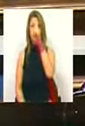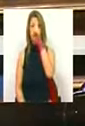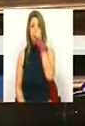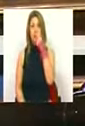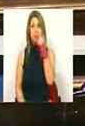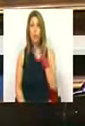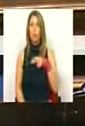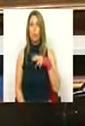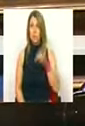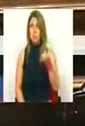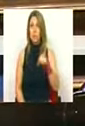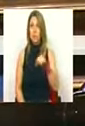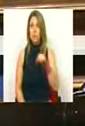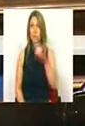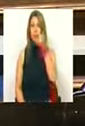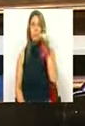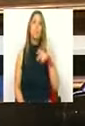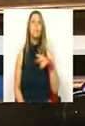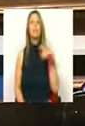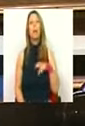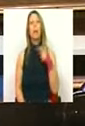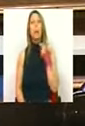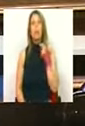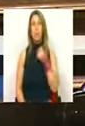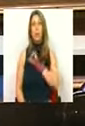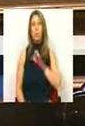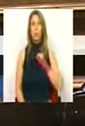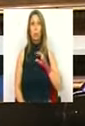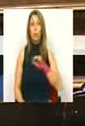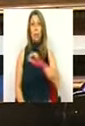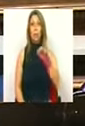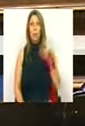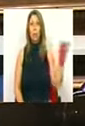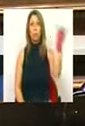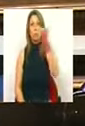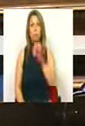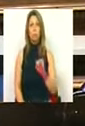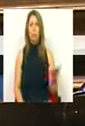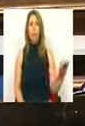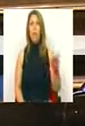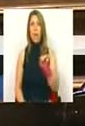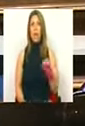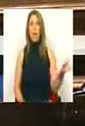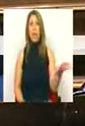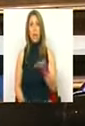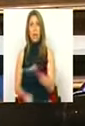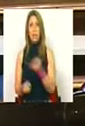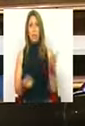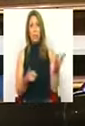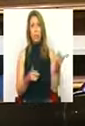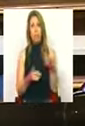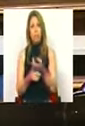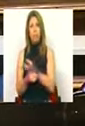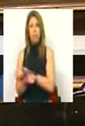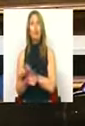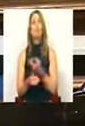sim, dos portugueses, dos pequenos proprietários nas limpezas que foram onerados, quando é que o Governo nos vai seguir o exemplo para não